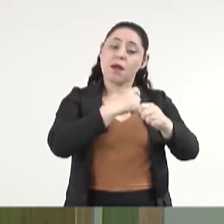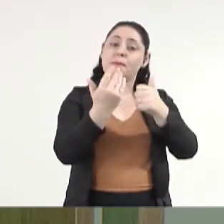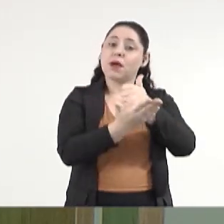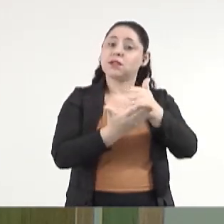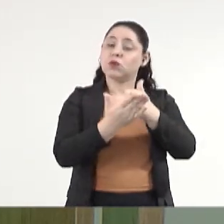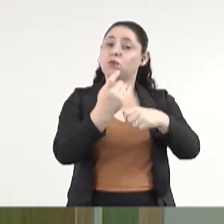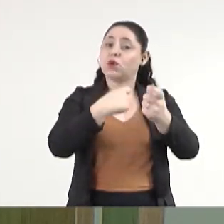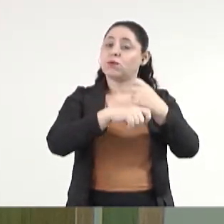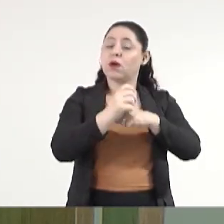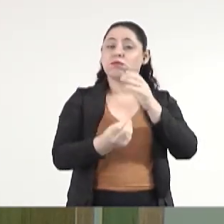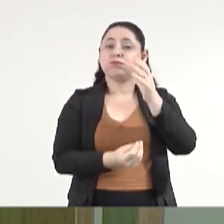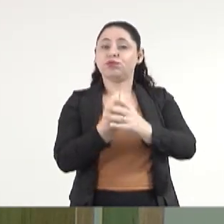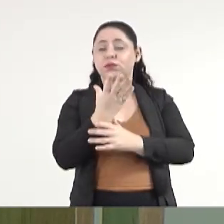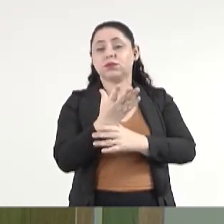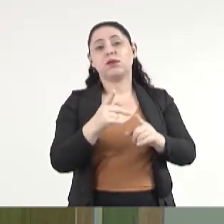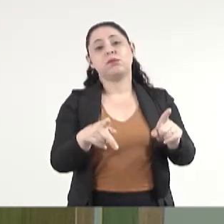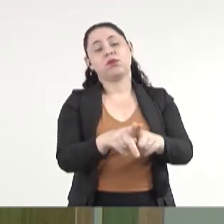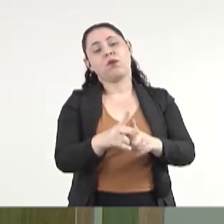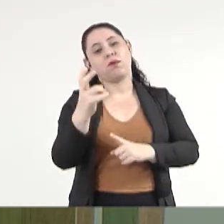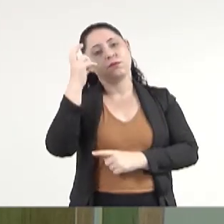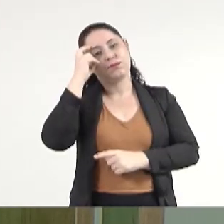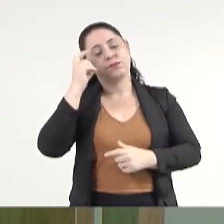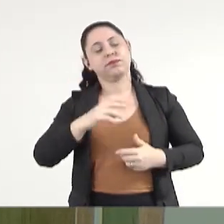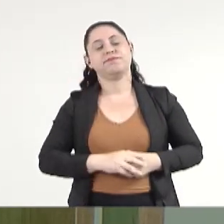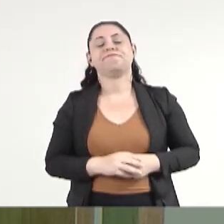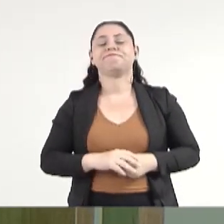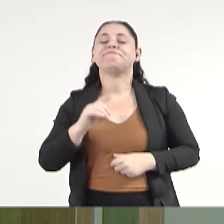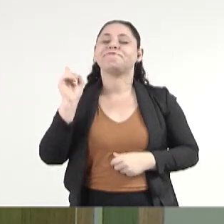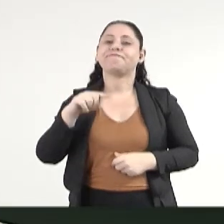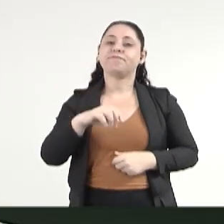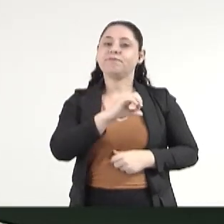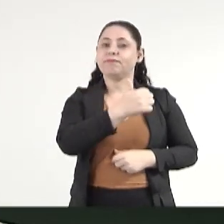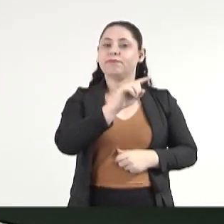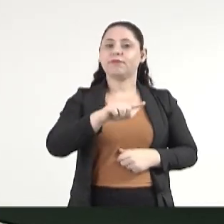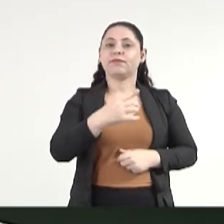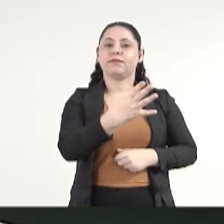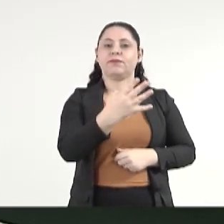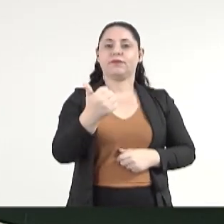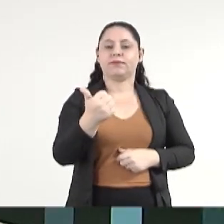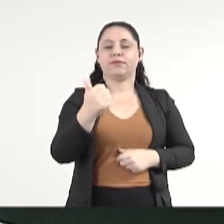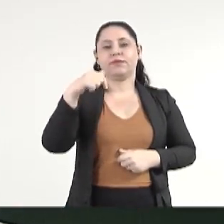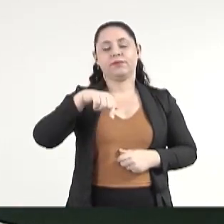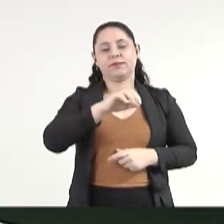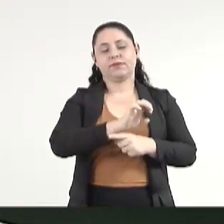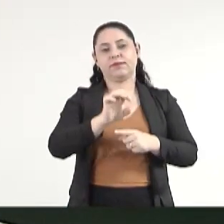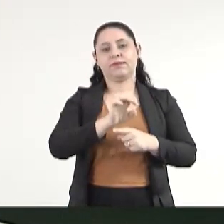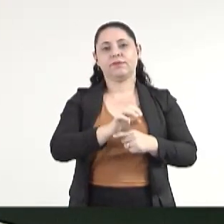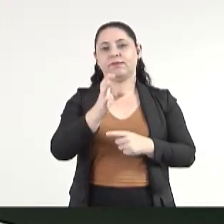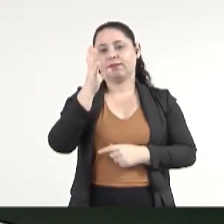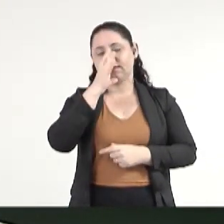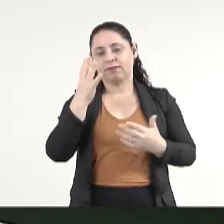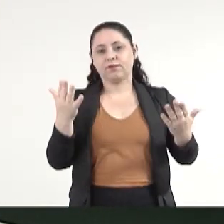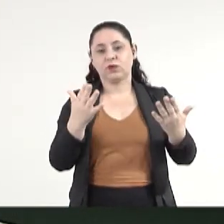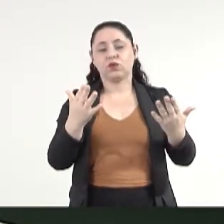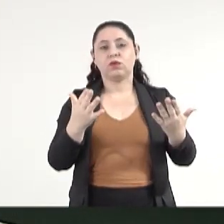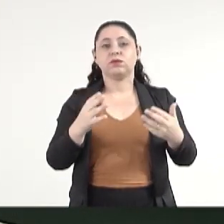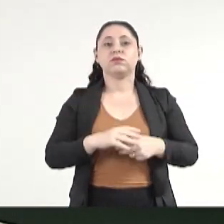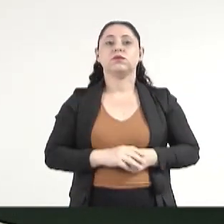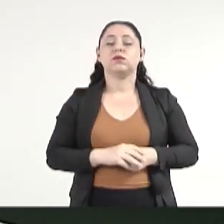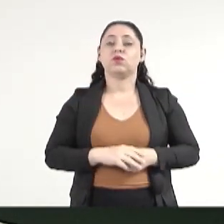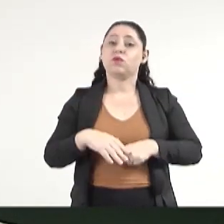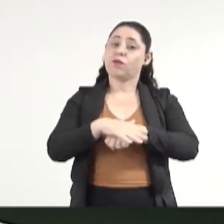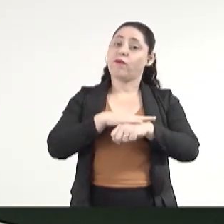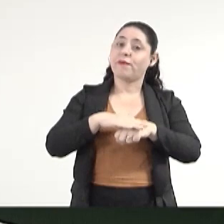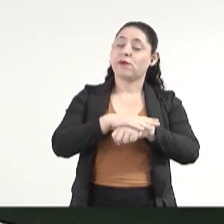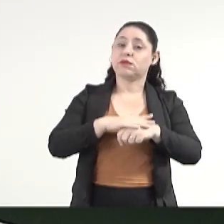economia baseada numa economia criativa e uma economia cultural. Bom, então é isso, 11 horas e 41 minutos em Mato Grosso do Sul. Para quem está acompanhando a gente ao vivo, nós